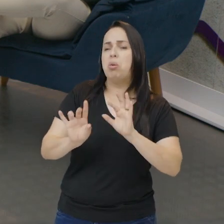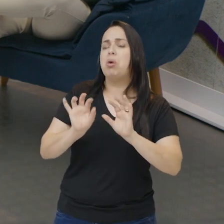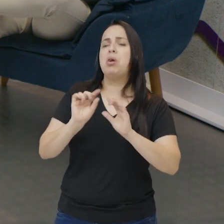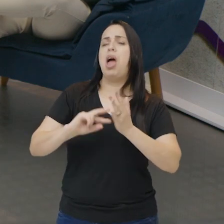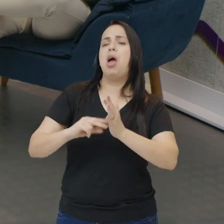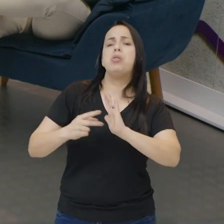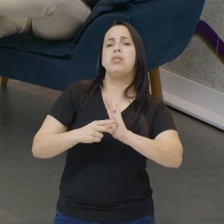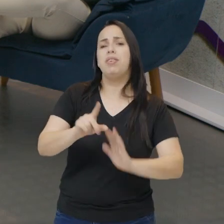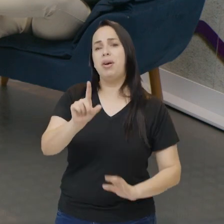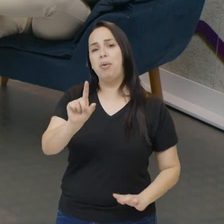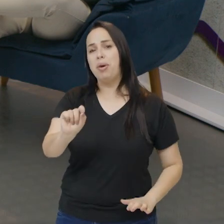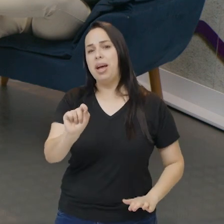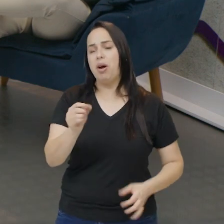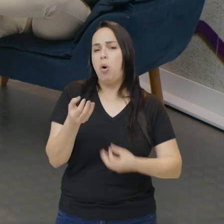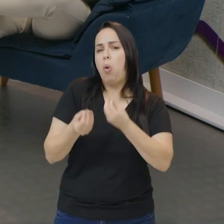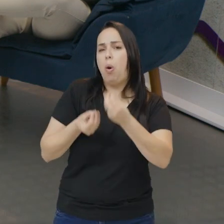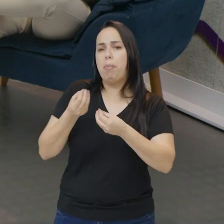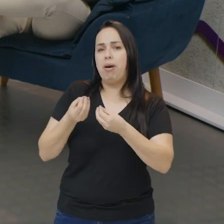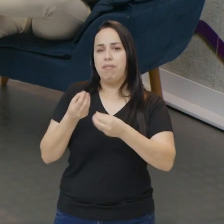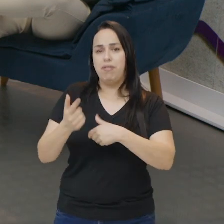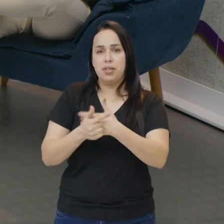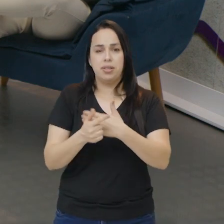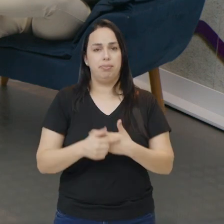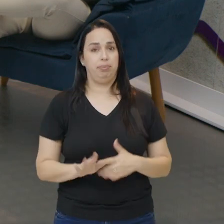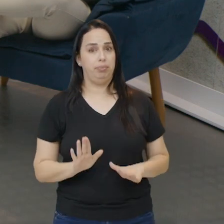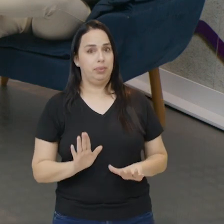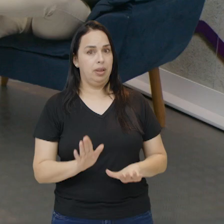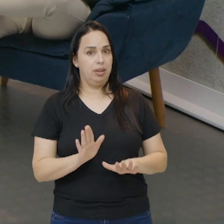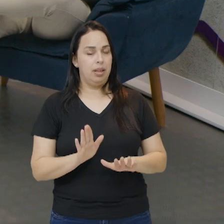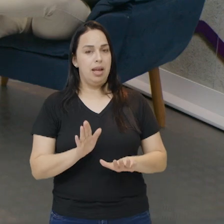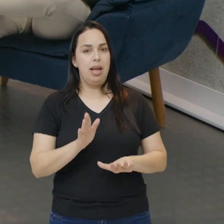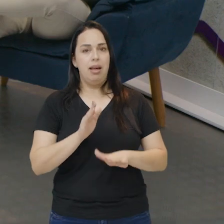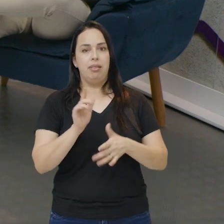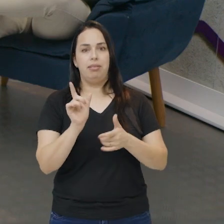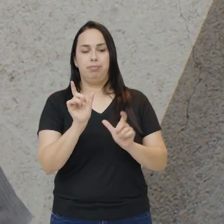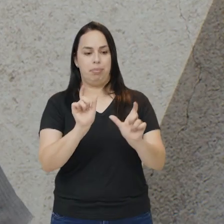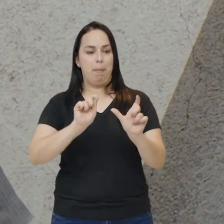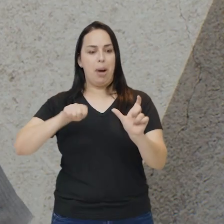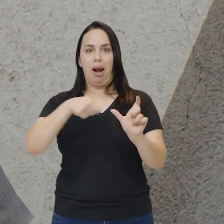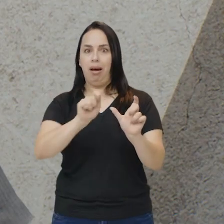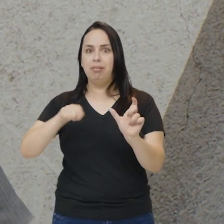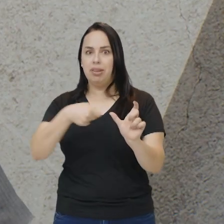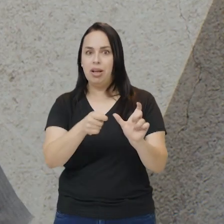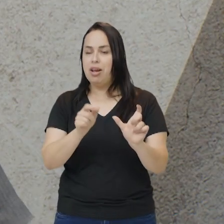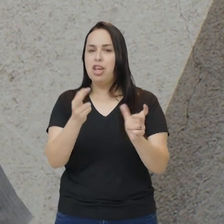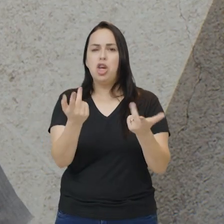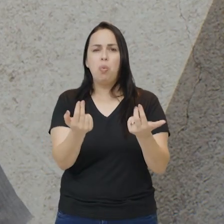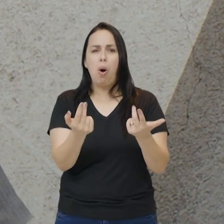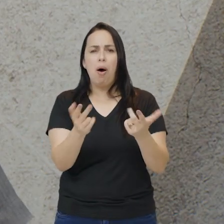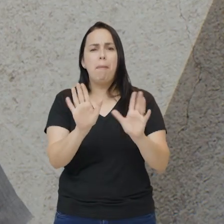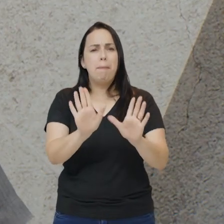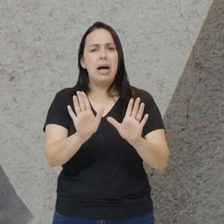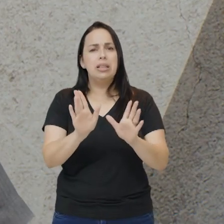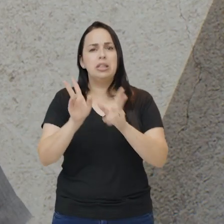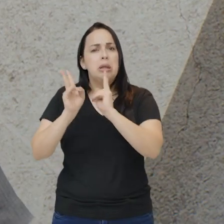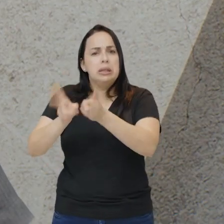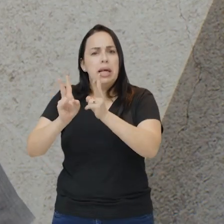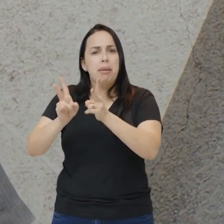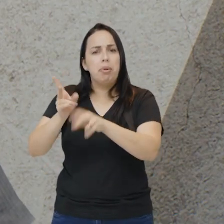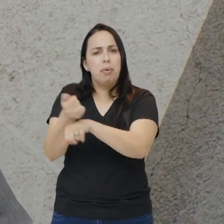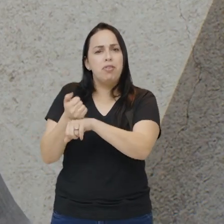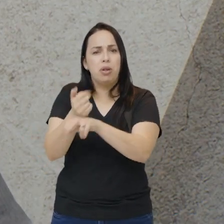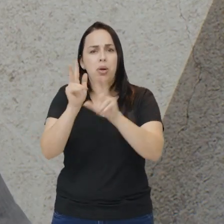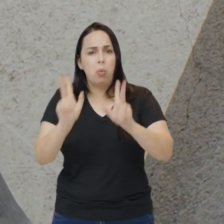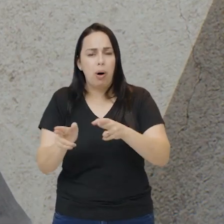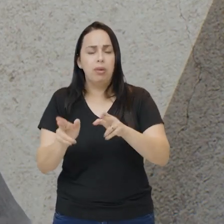teleatendimento, um telemarketing, como que é isso? São vários termos usados para a mesma profissão. Seria a pessoa que literalmente faz o atendimento